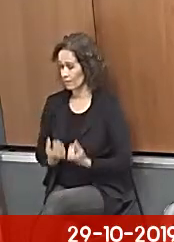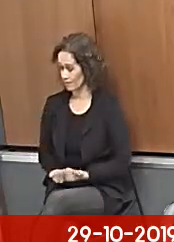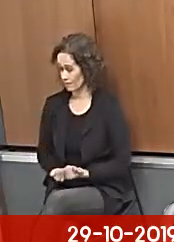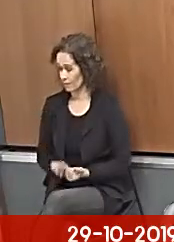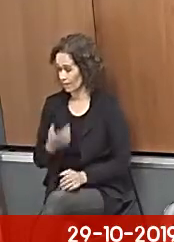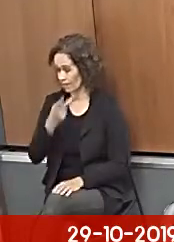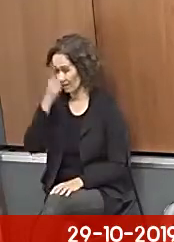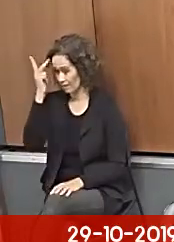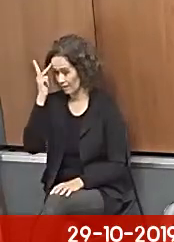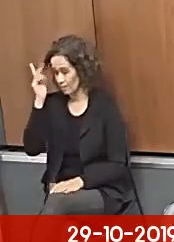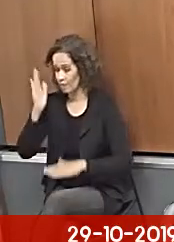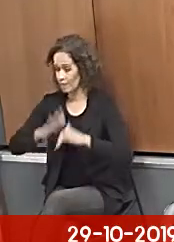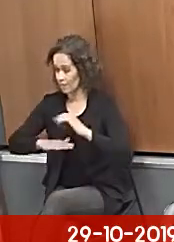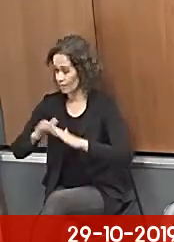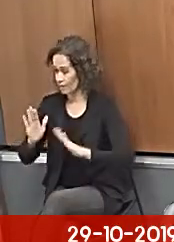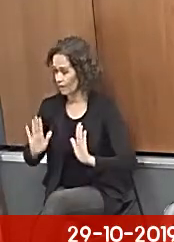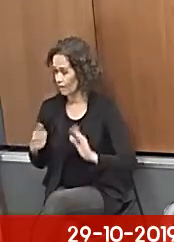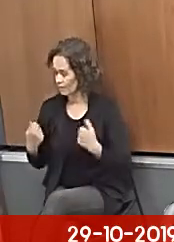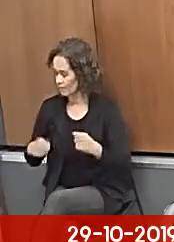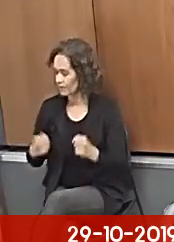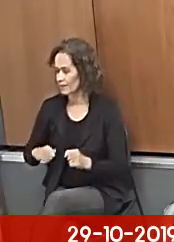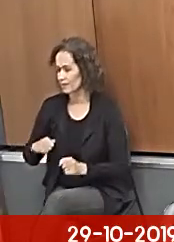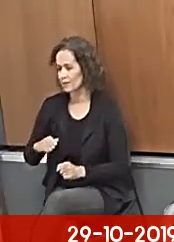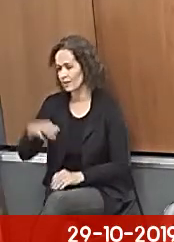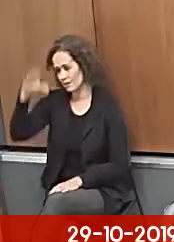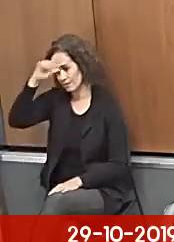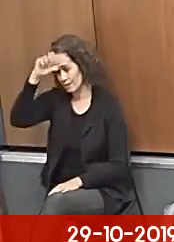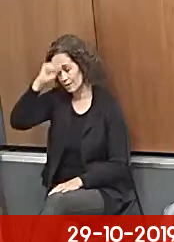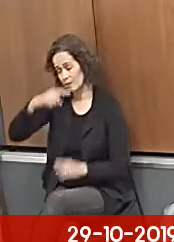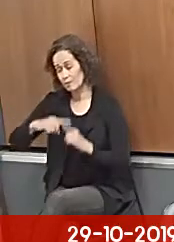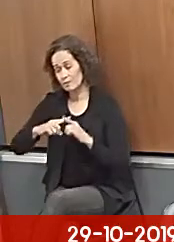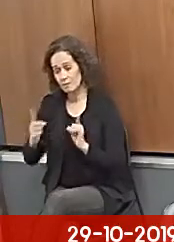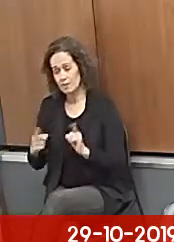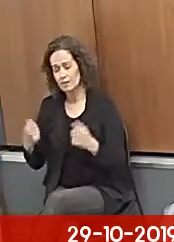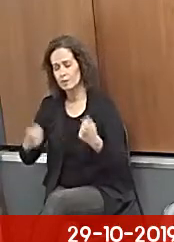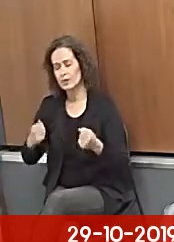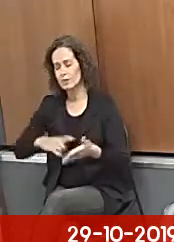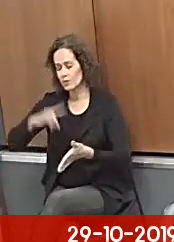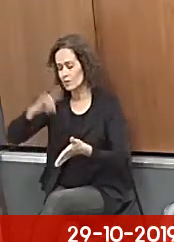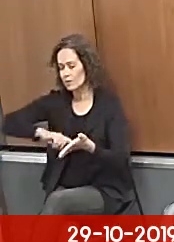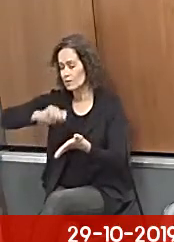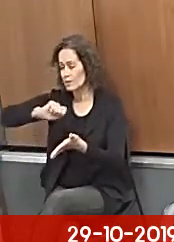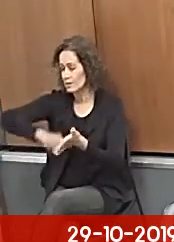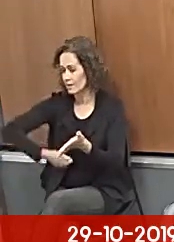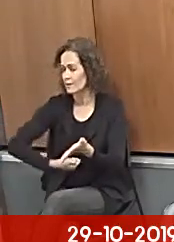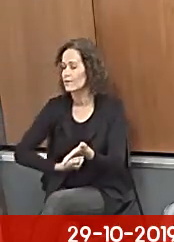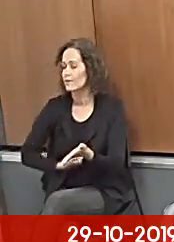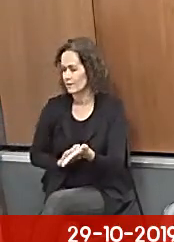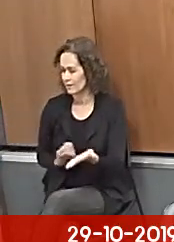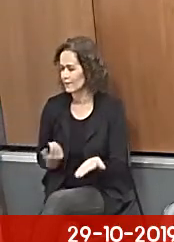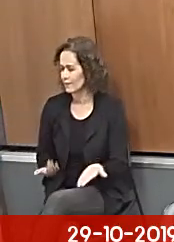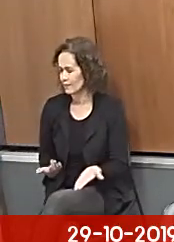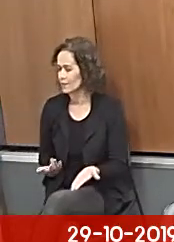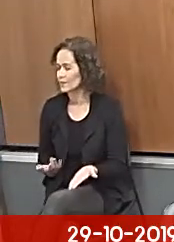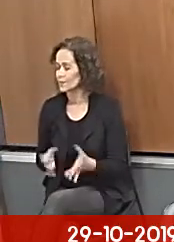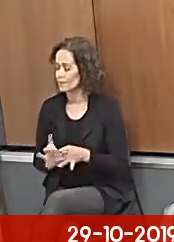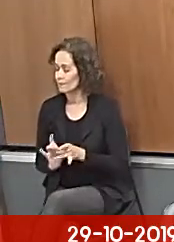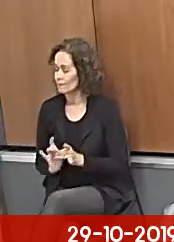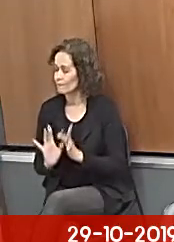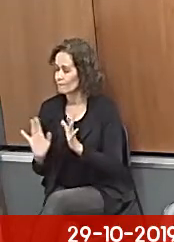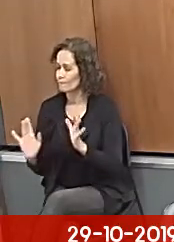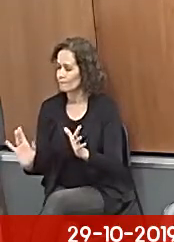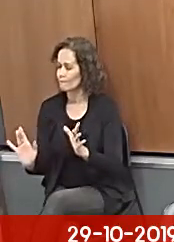gente precisa conhecer, mas porque isso requer de uma autorização prévia da entidade maior do futebol, e ela